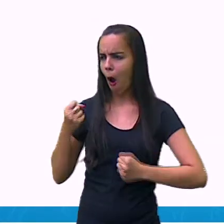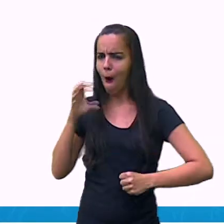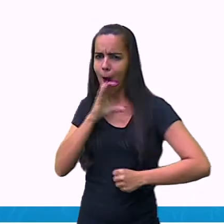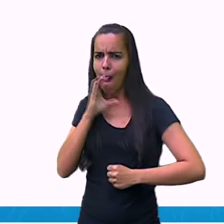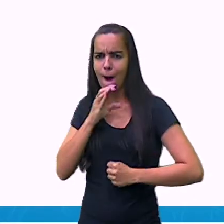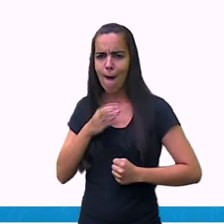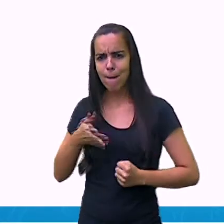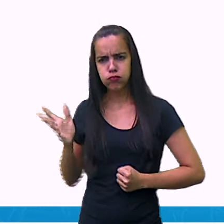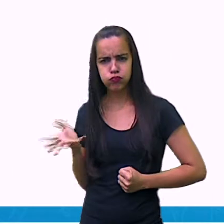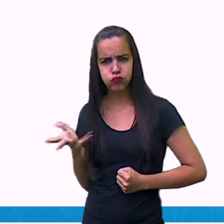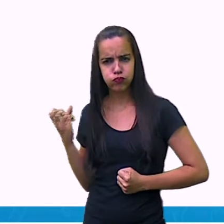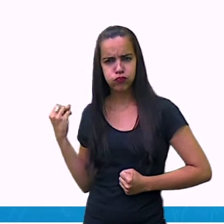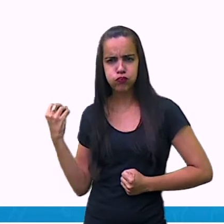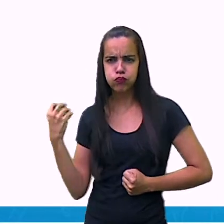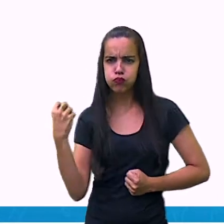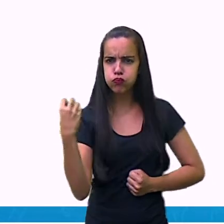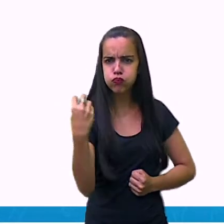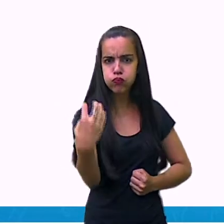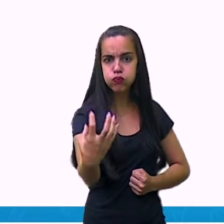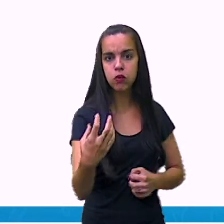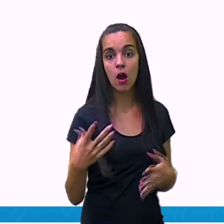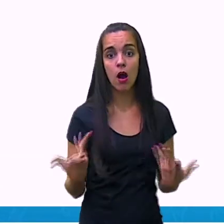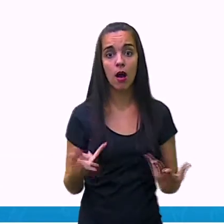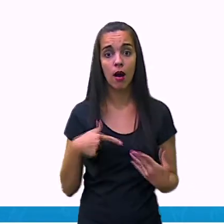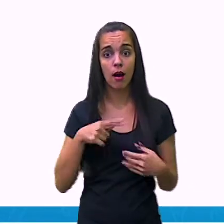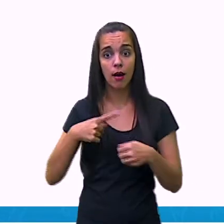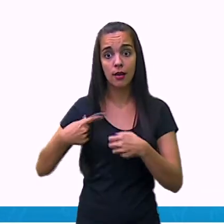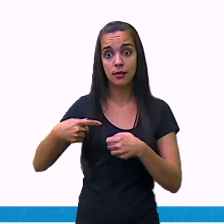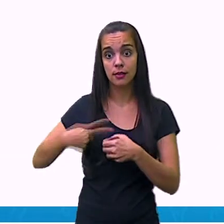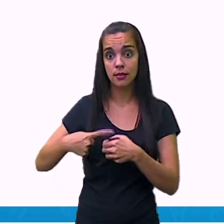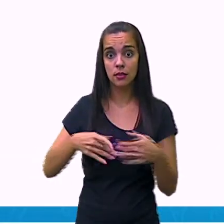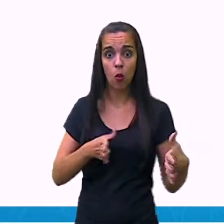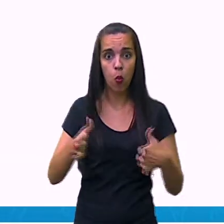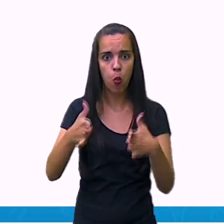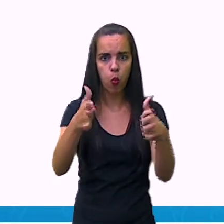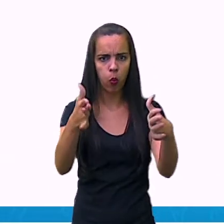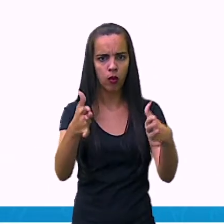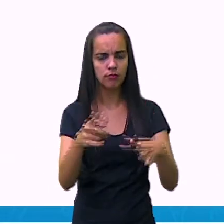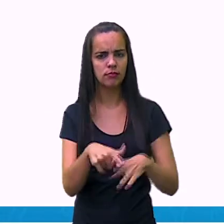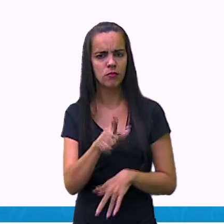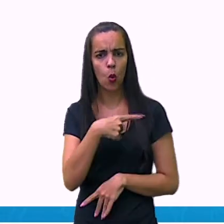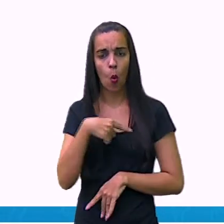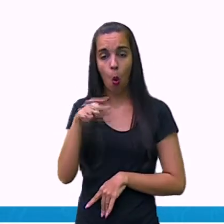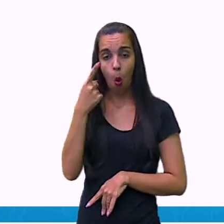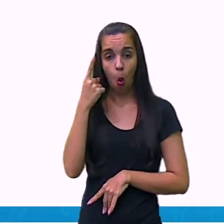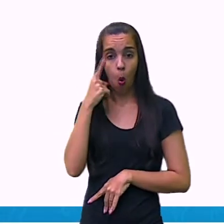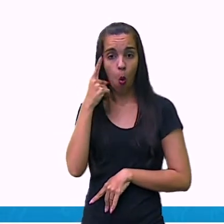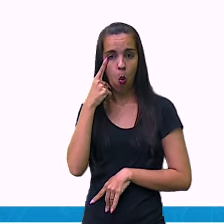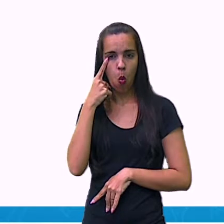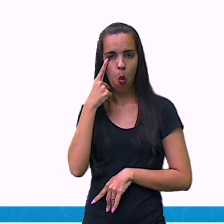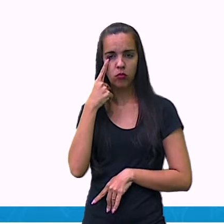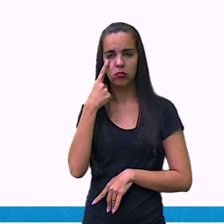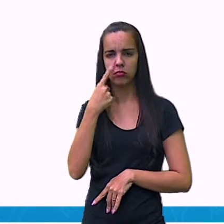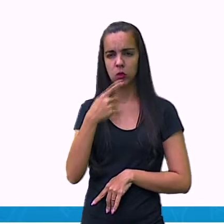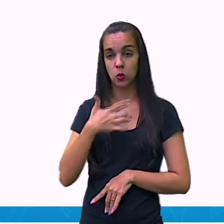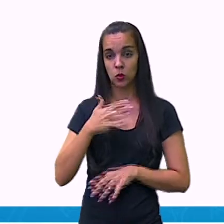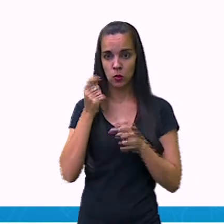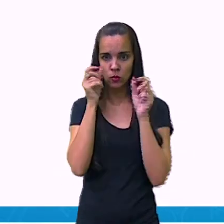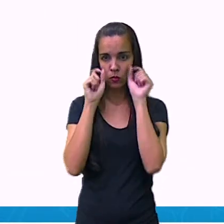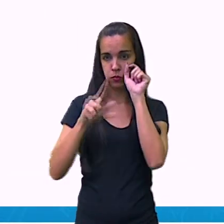pelas ruas da cidade. Carro voa? Não voa. Então, voava está no